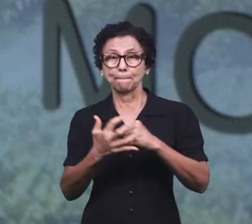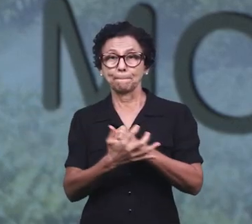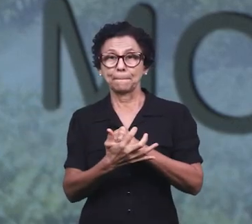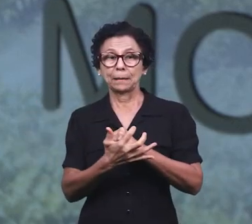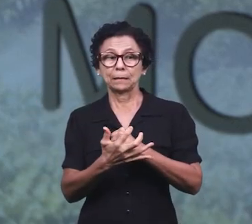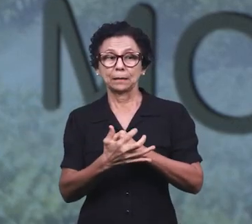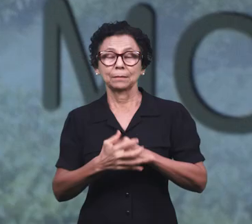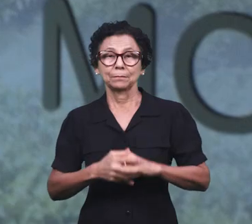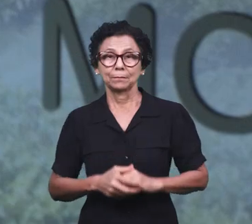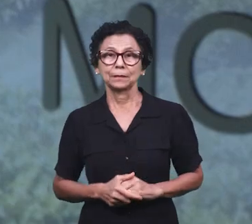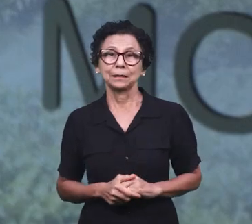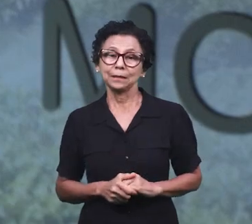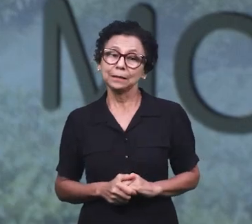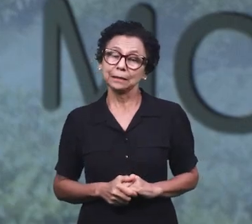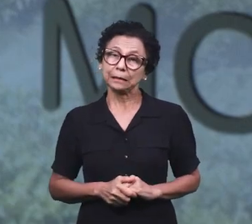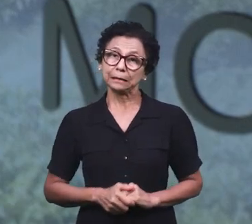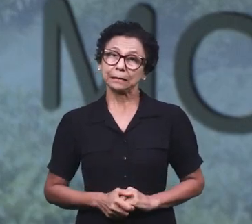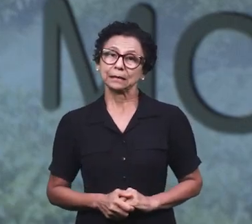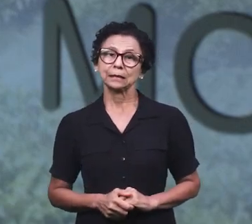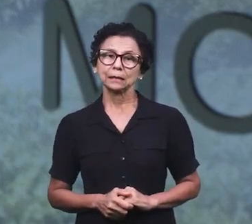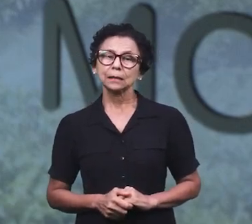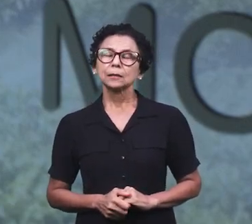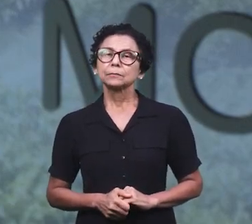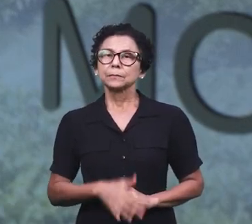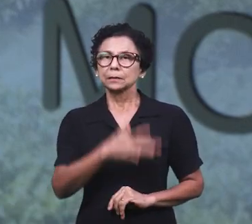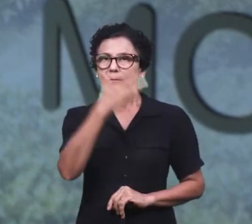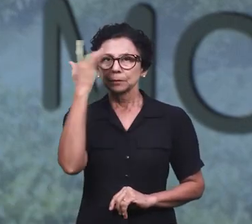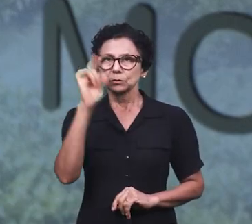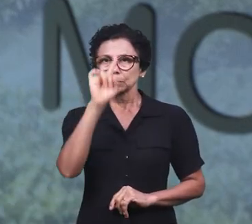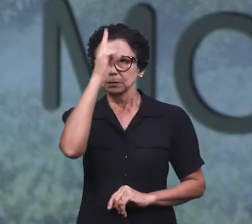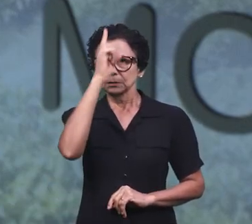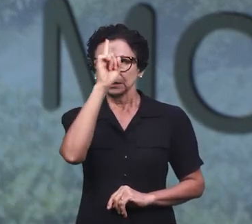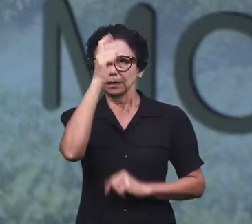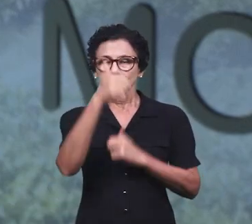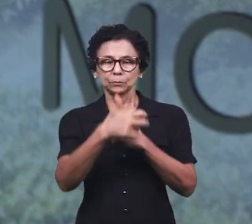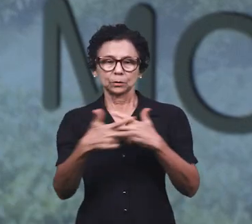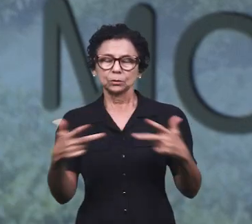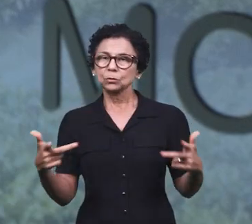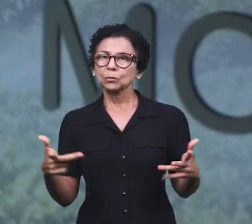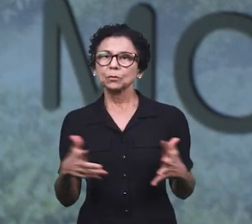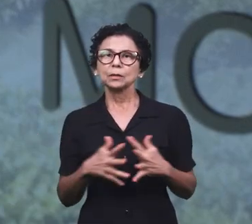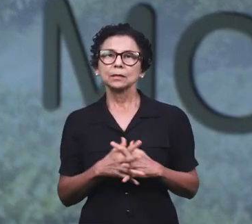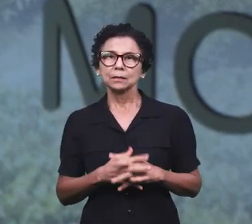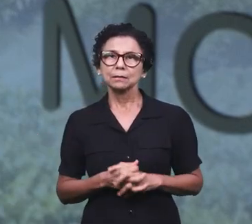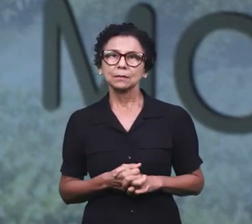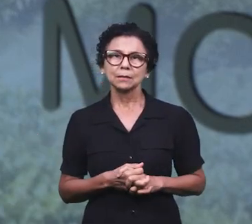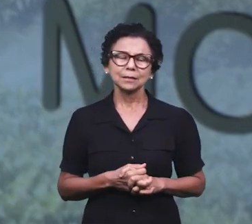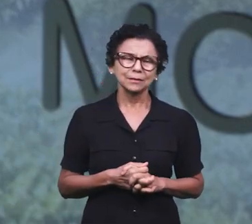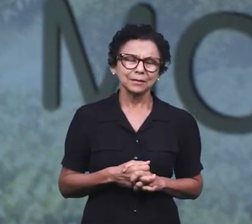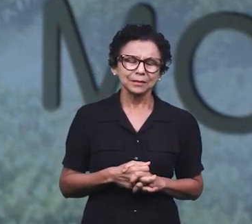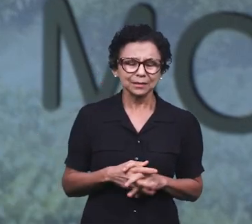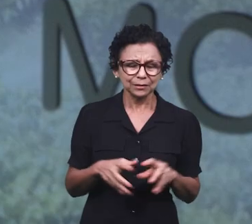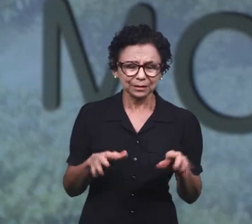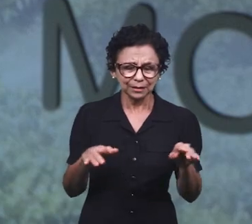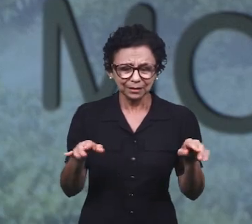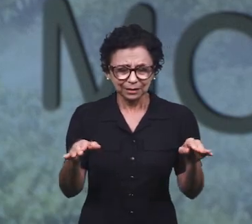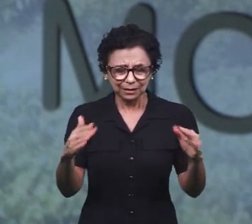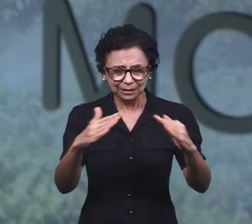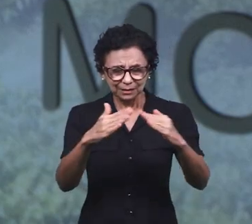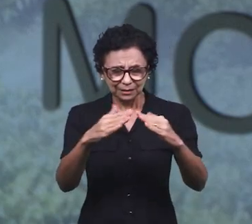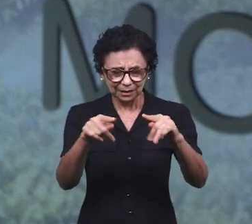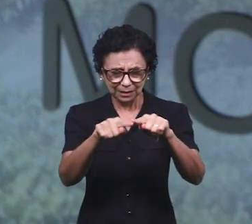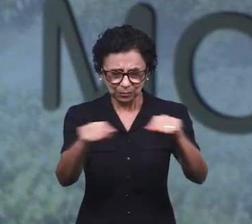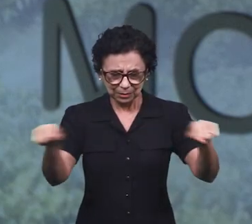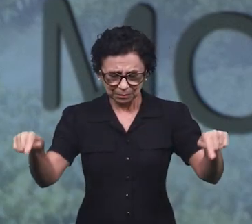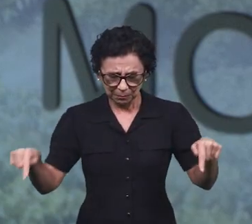atividade física para fazer esse meio, você vê o quanto que fazia bem. Então, é uma terapia. Ele está dentro de uma varandinha da sua casa ali, ele está